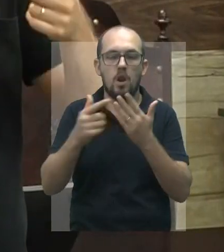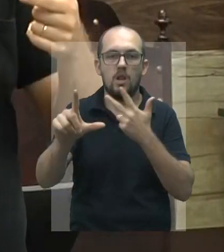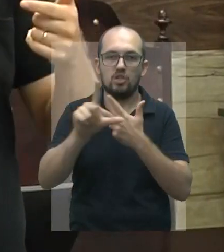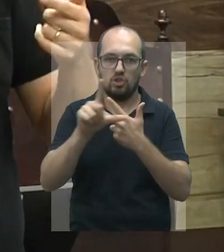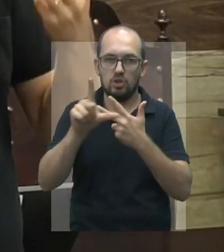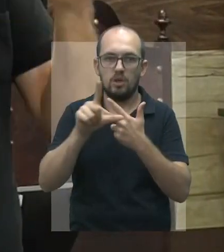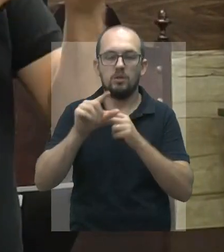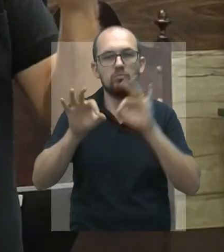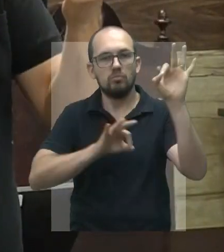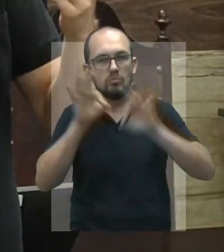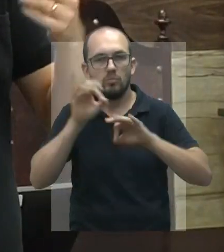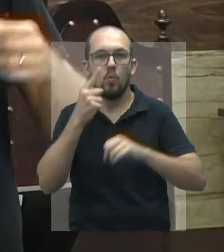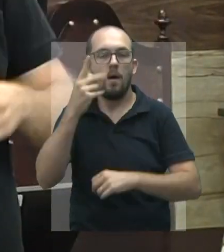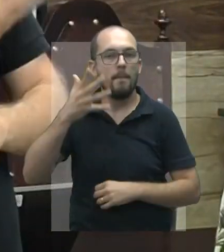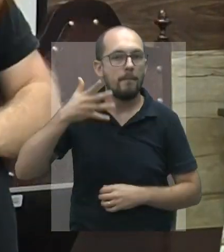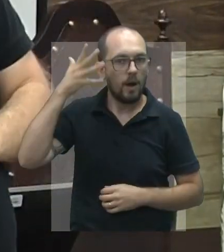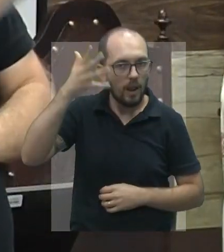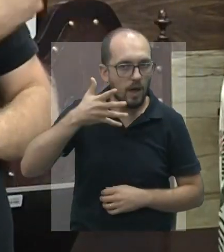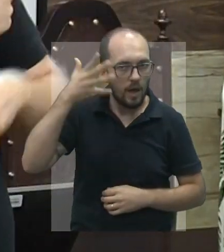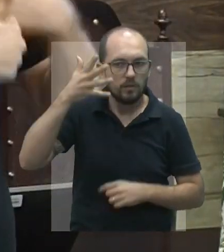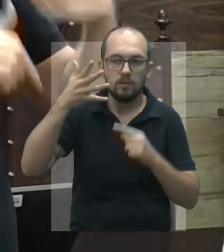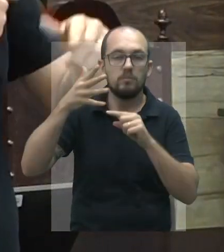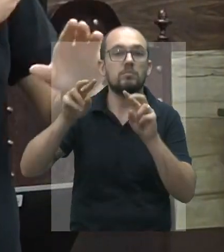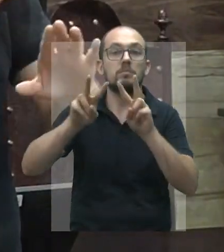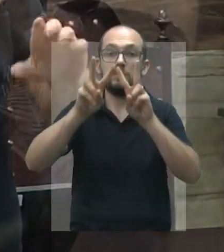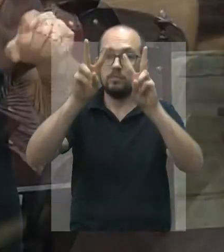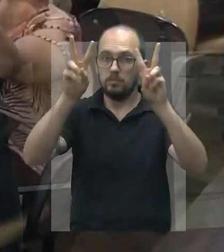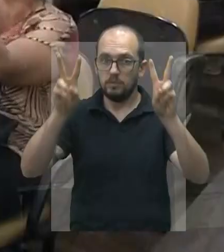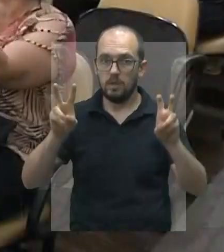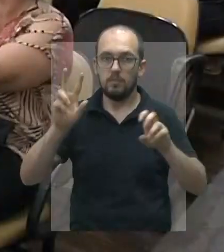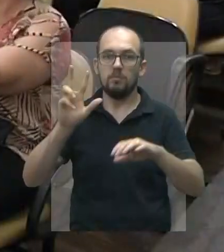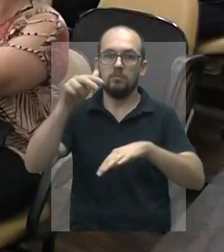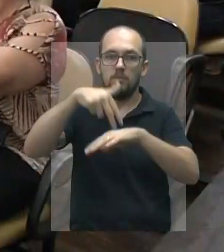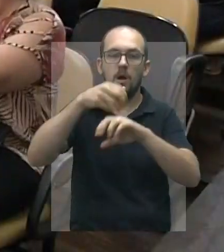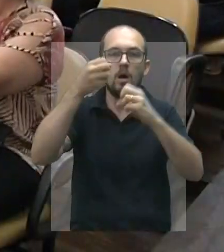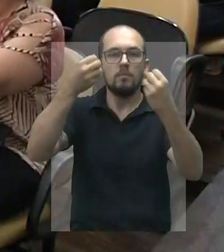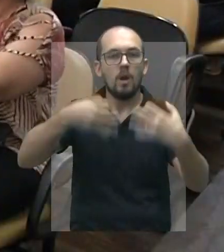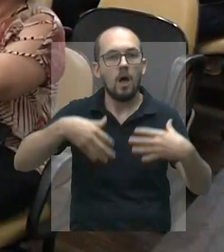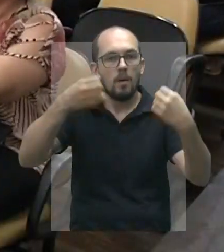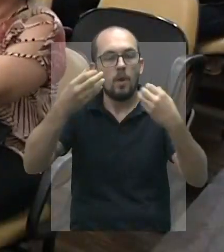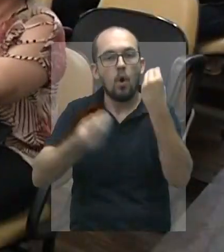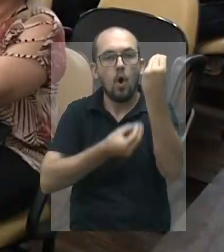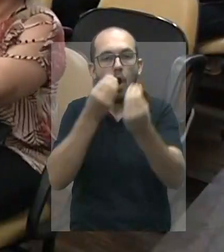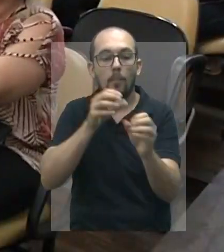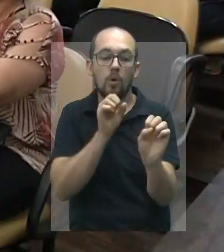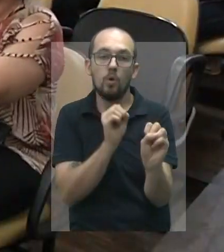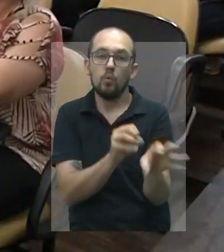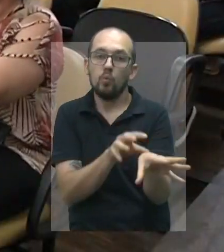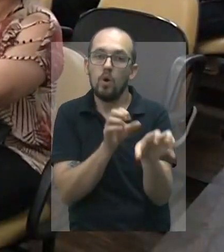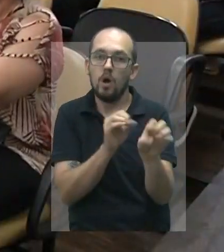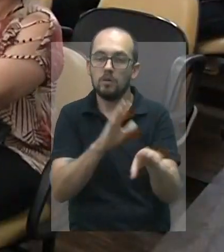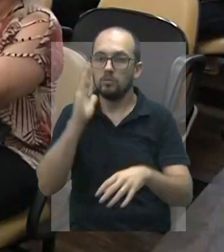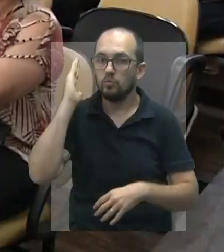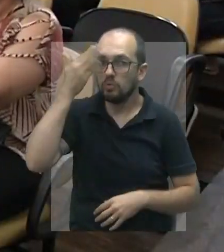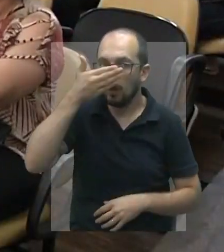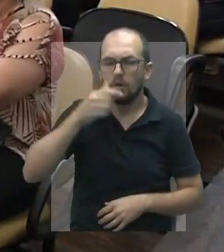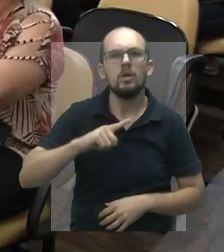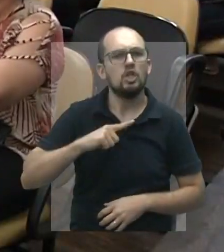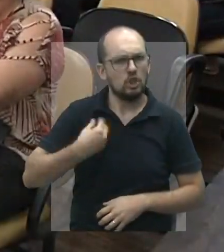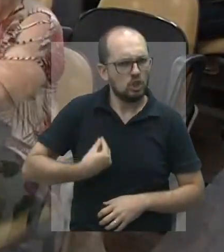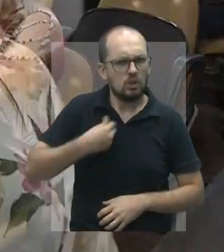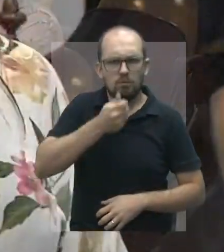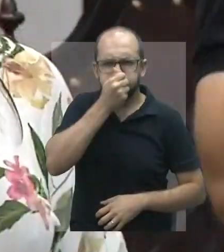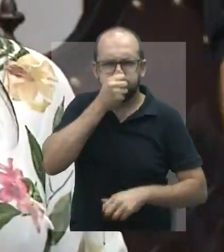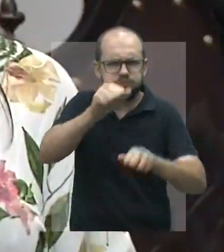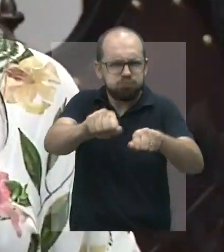Legislativo promoveu uma palestra que tratou do tema sob a perspectiva educacional. Com um plenário lotado,